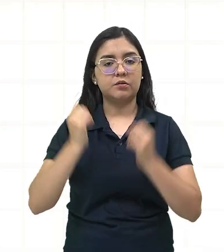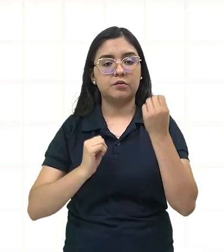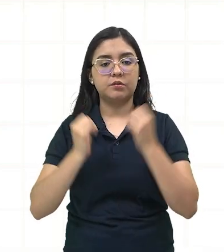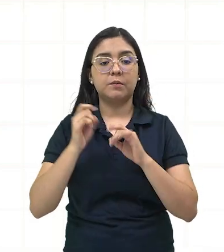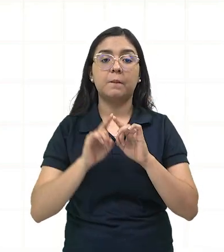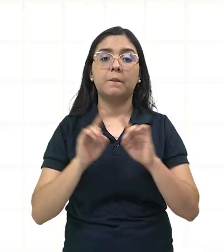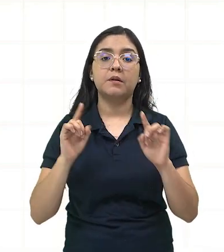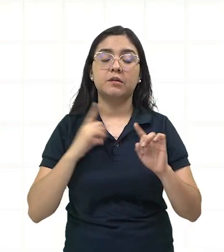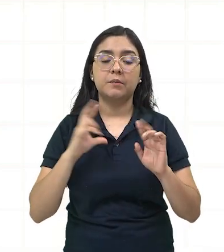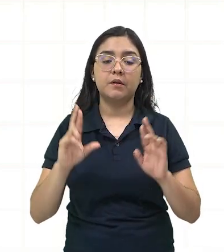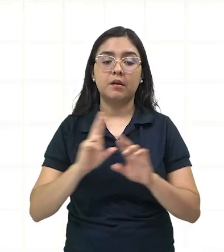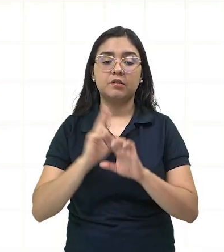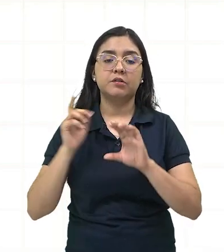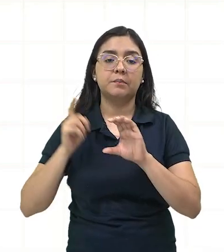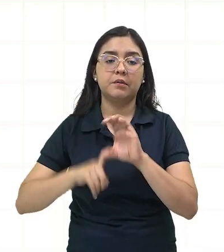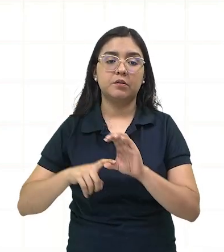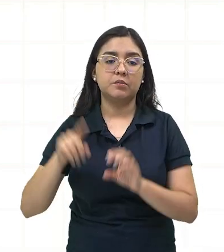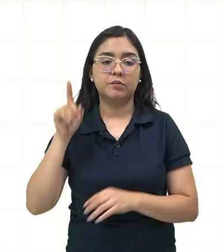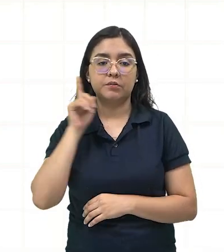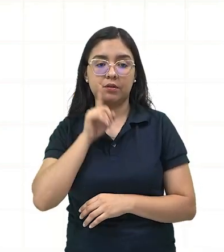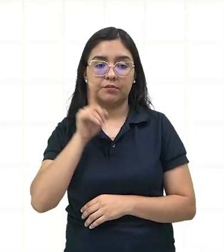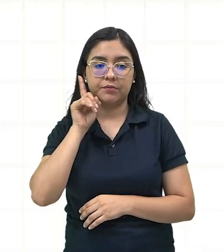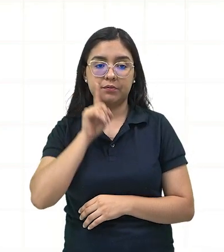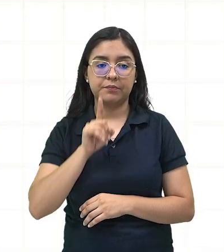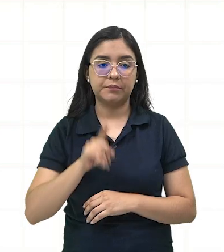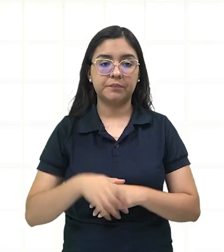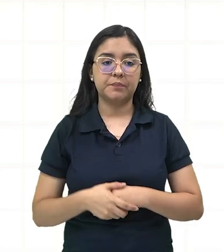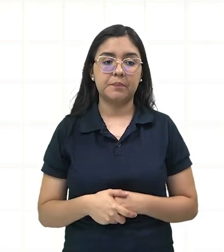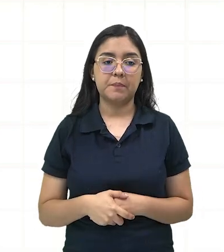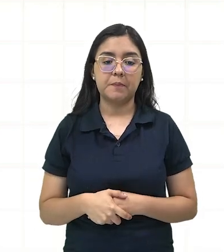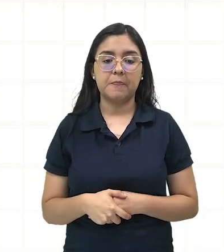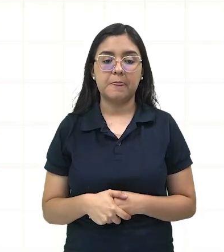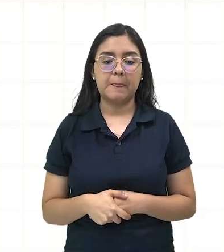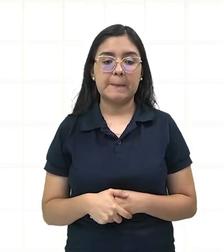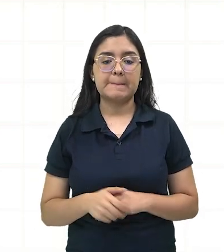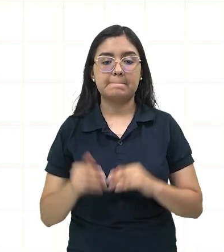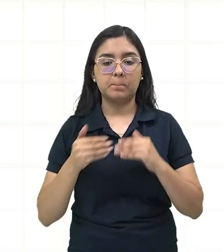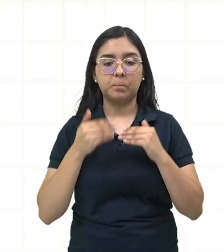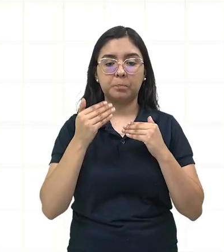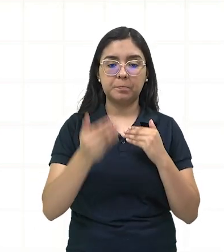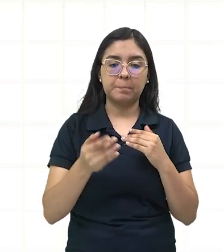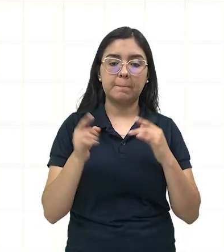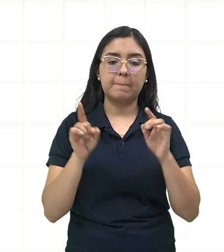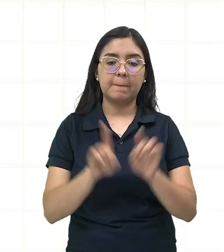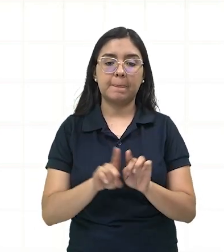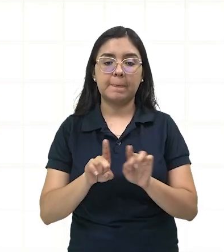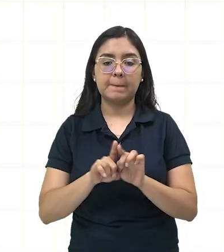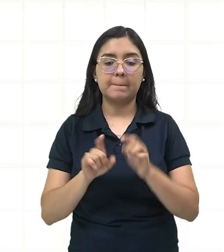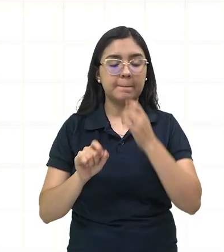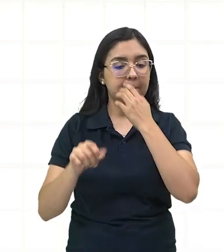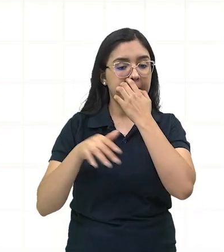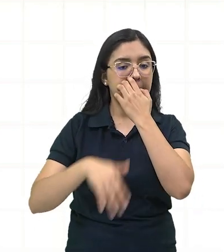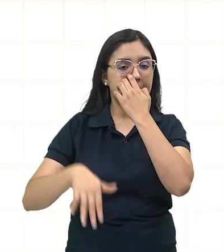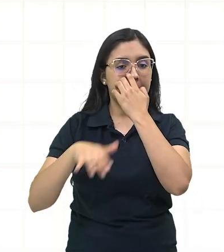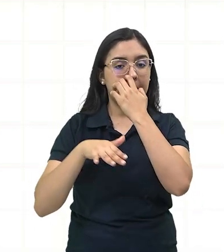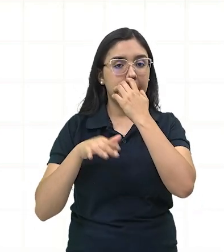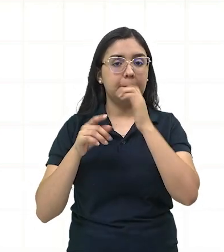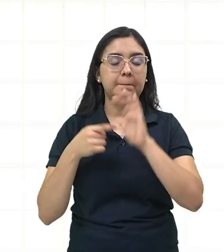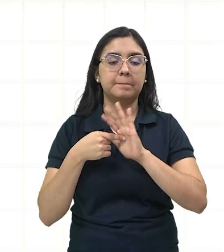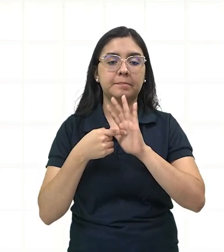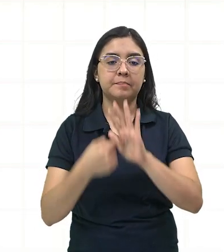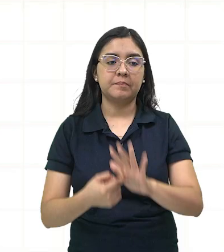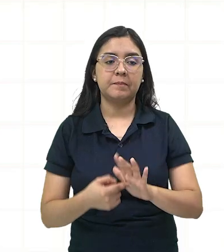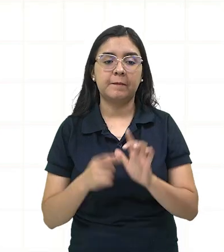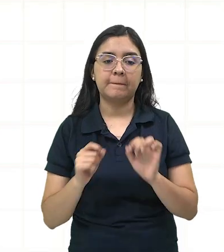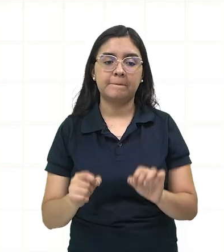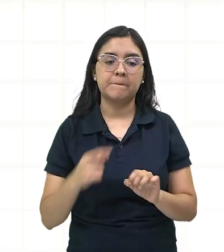uma relação de dependência com os Estados Unidos, ok? Na sequência, a gente tem a região que vai destacar a